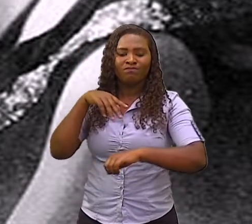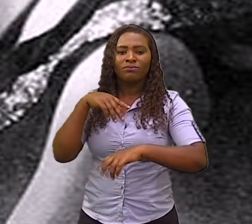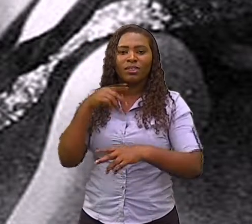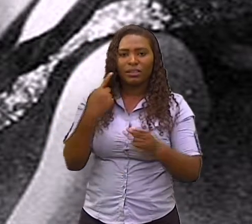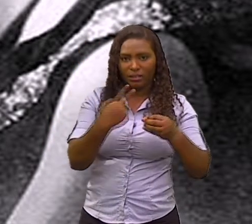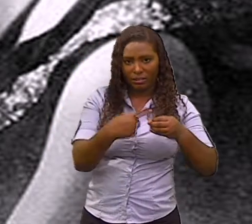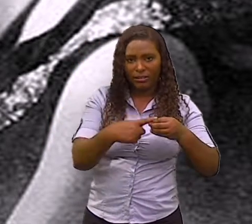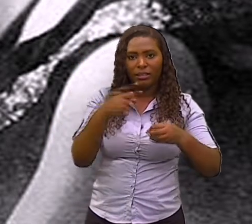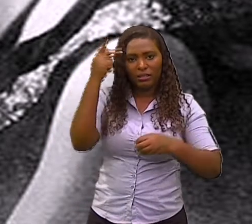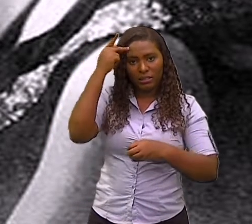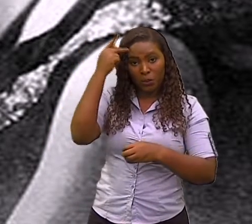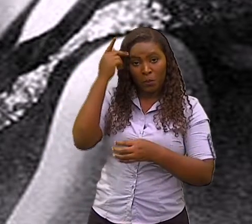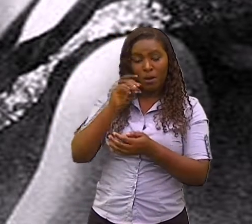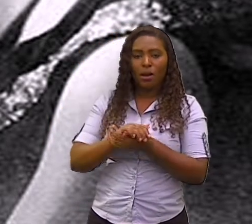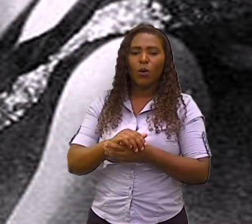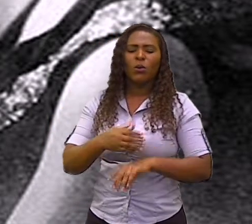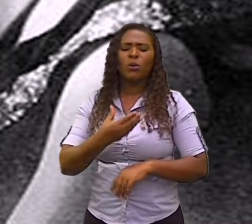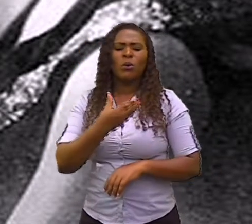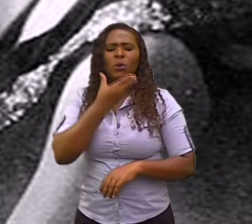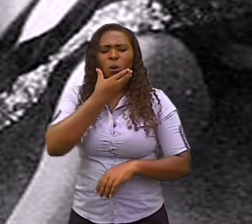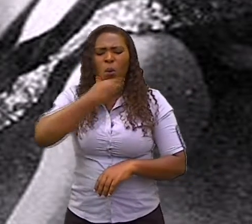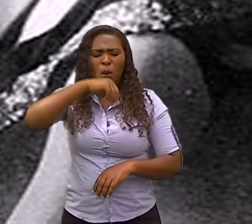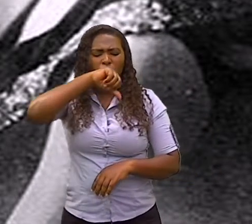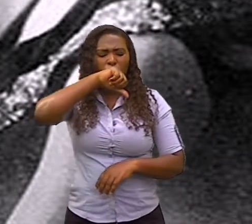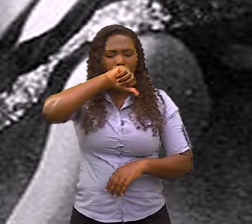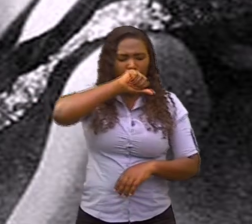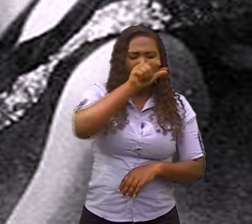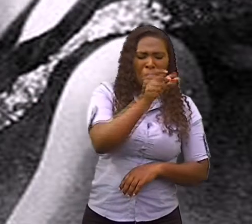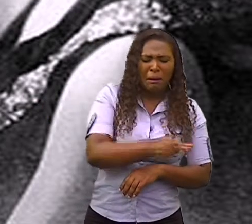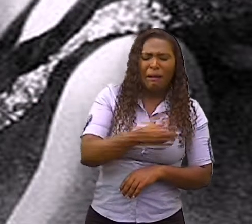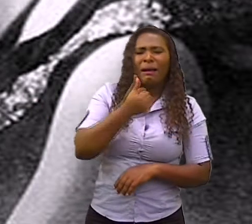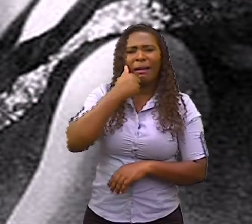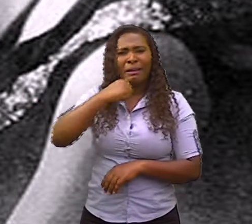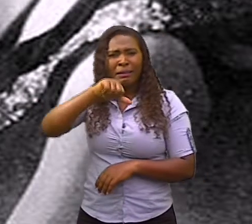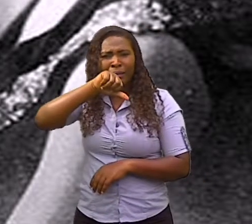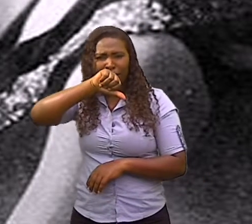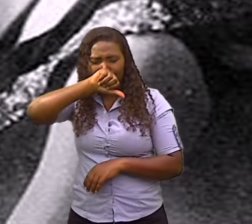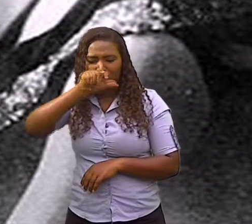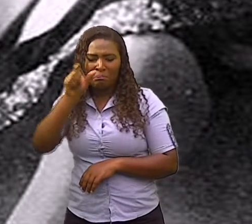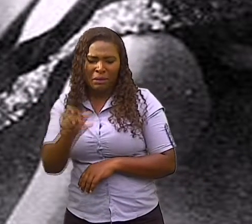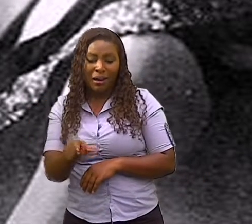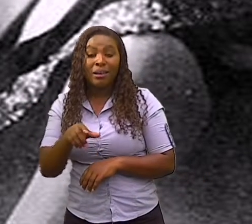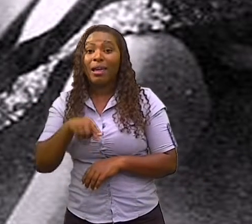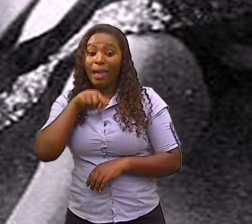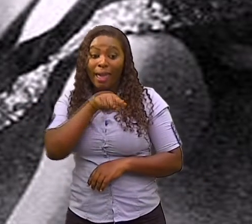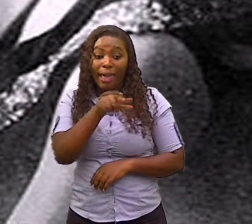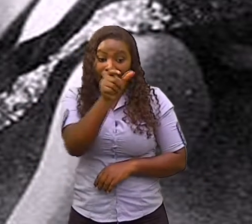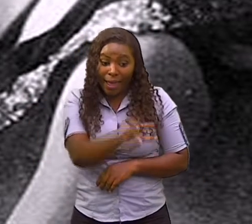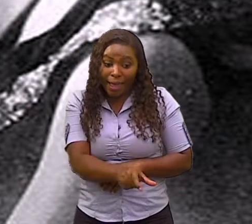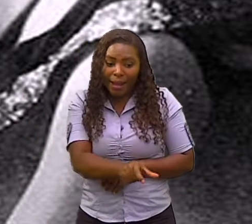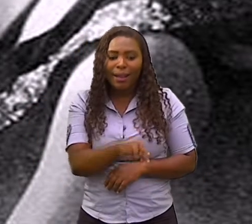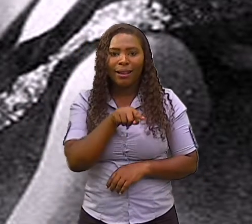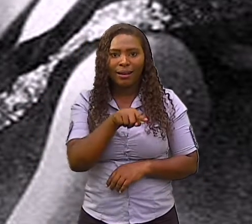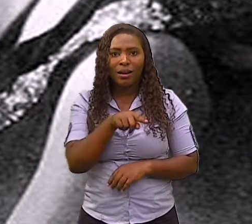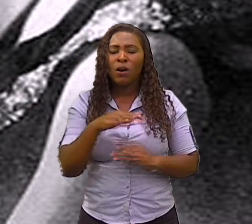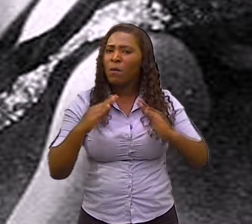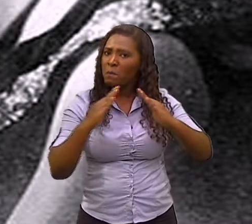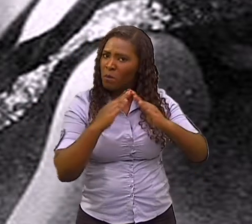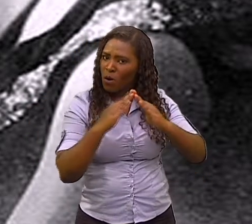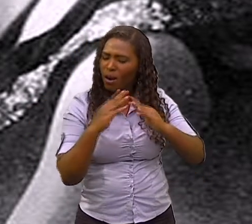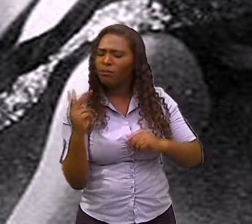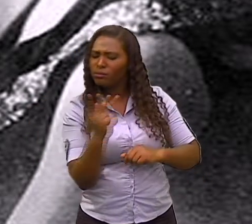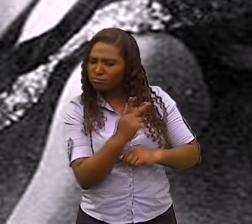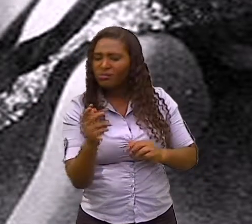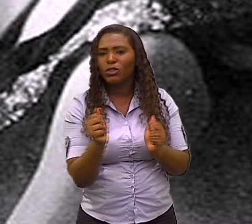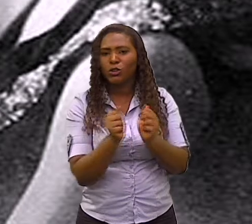Dias Aguiar do Amaral. Ela passou a sua infância toda na fazenda do pai. Ela estudou em São Paulo, no Colégio Sion,